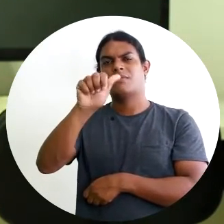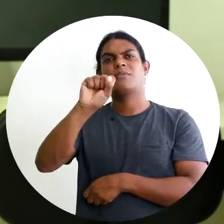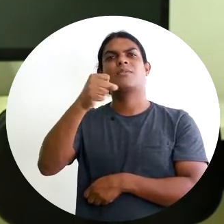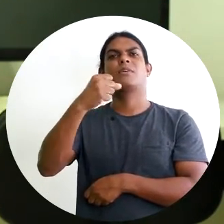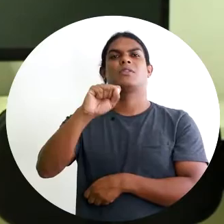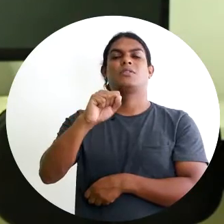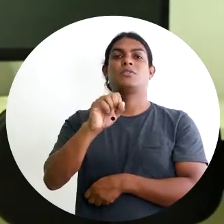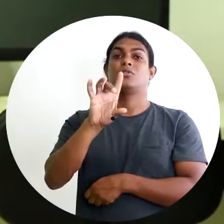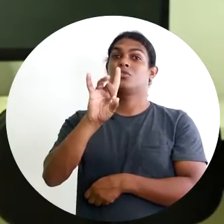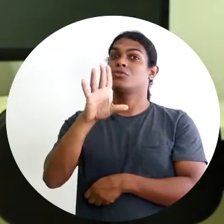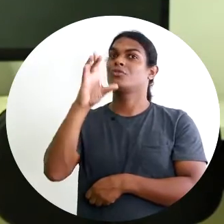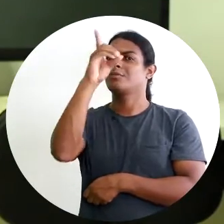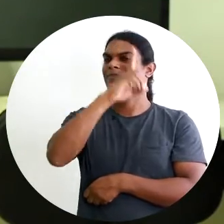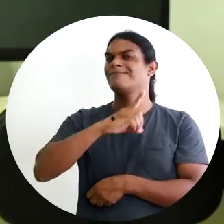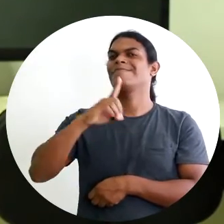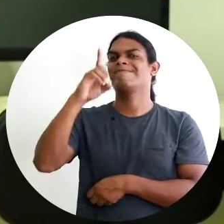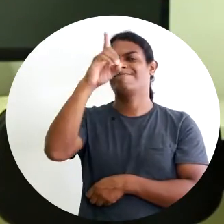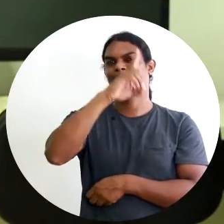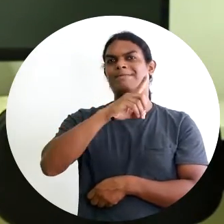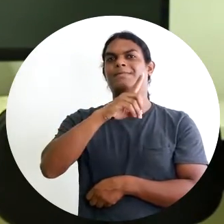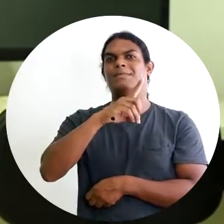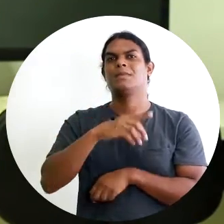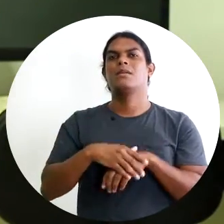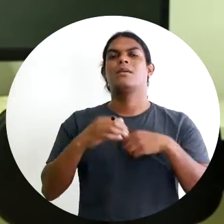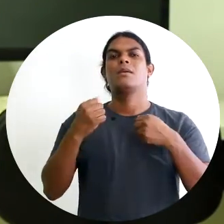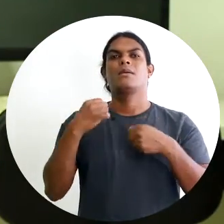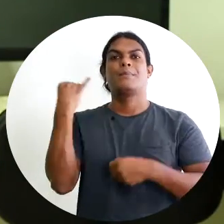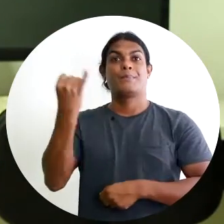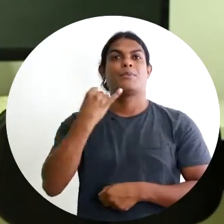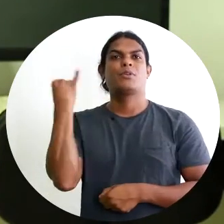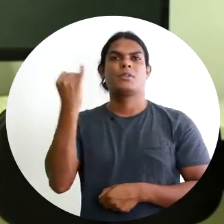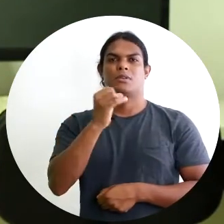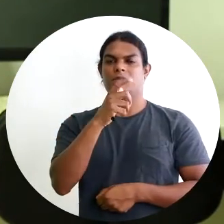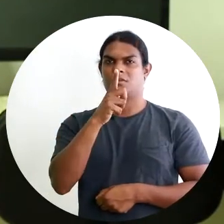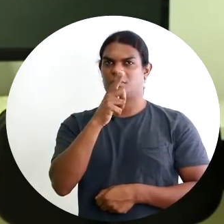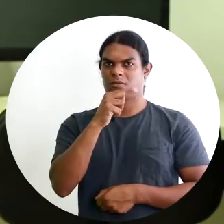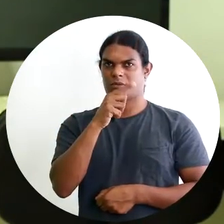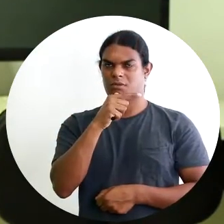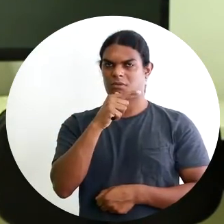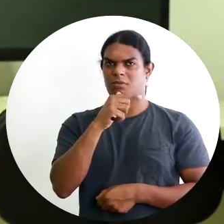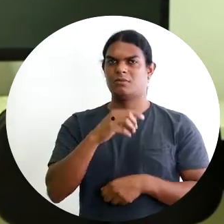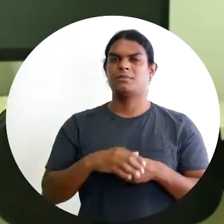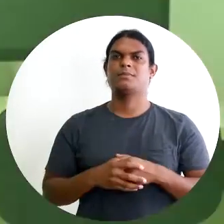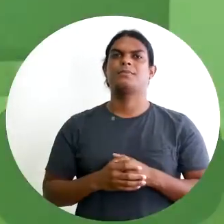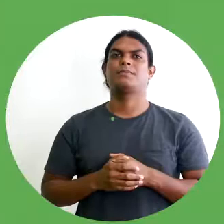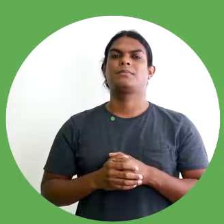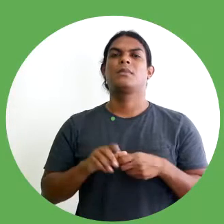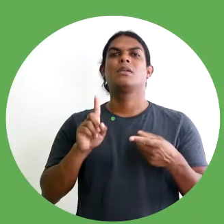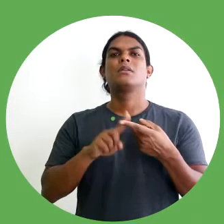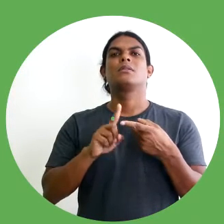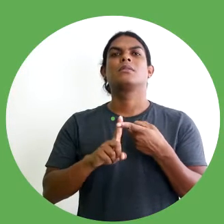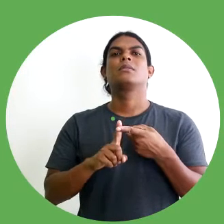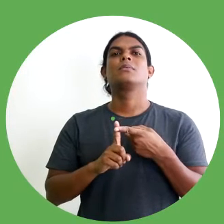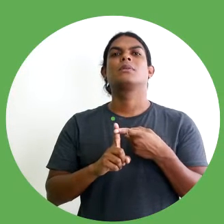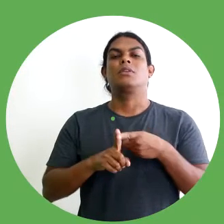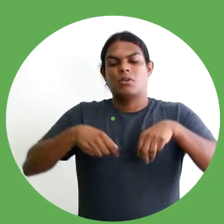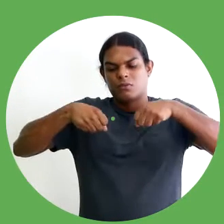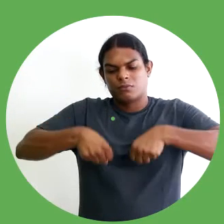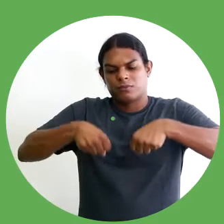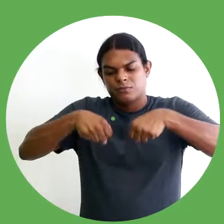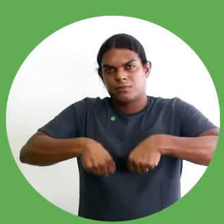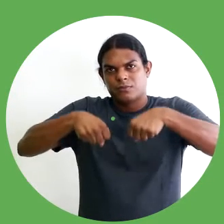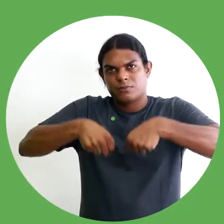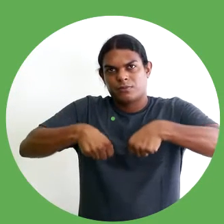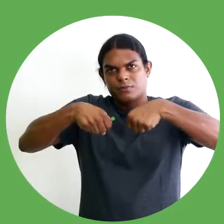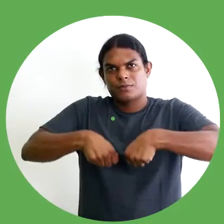coisas, claro, a gente precisa levar sempre uma água, alguns equipamentos básicos, como aquelas bombinhas de encher pneu, e aí a